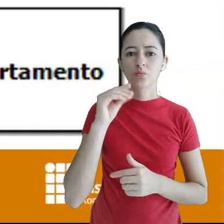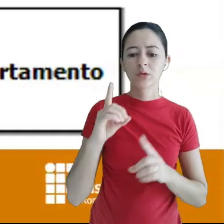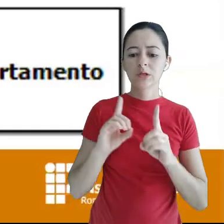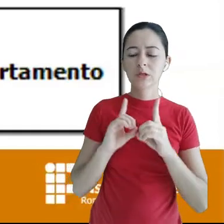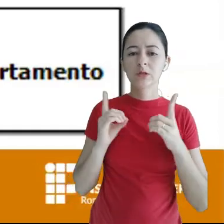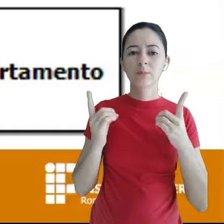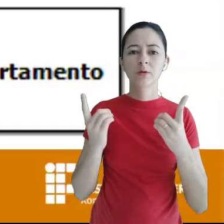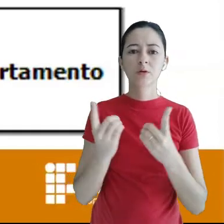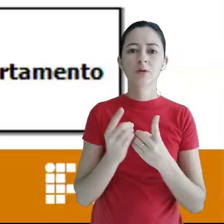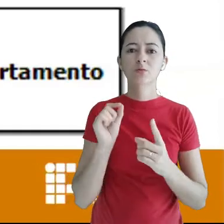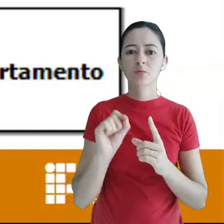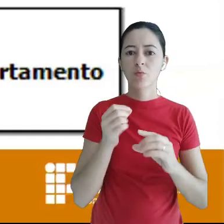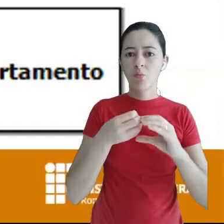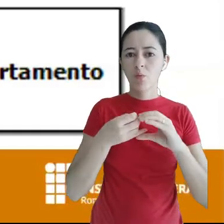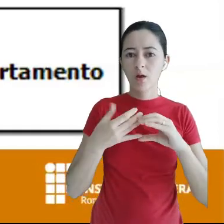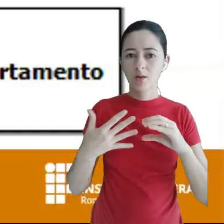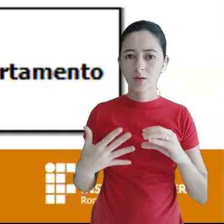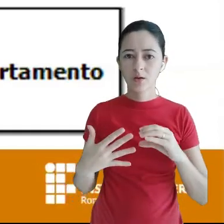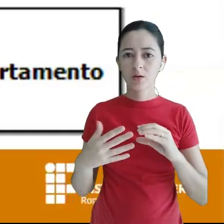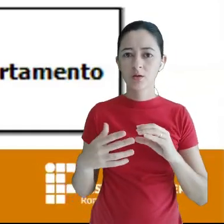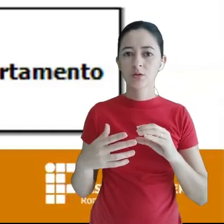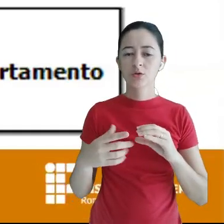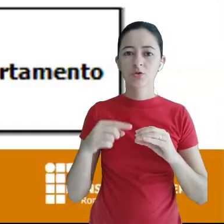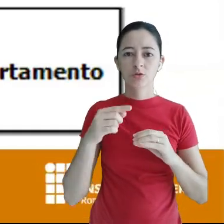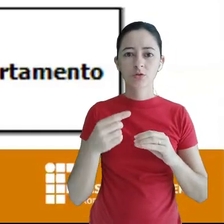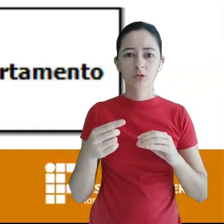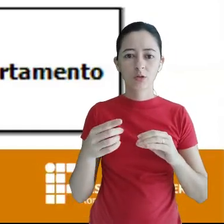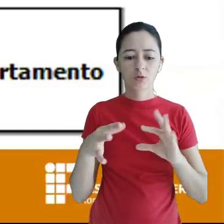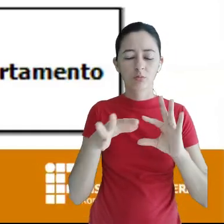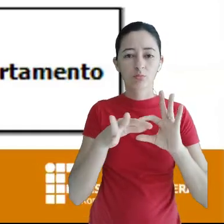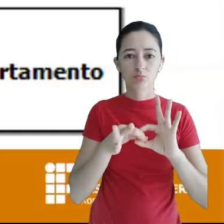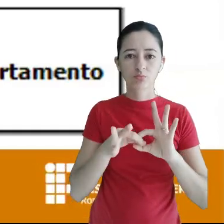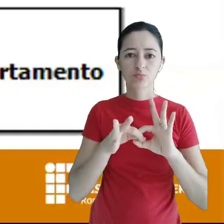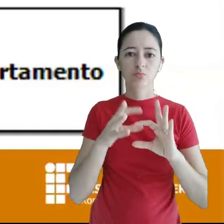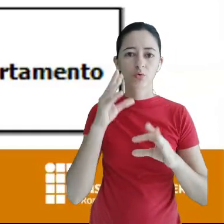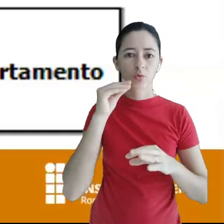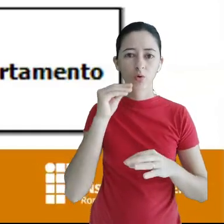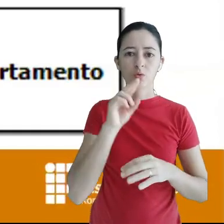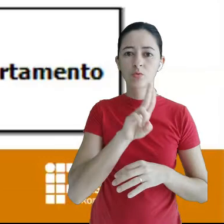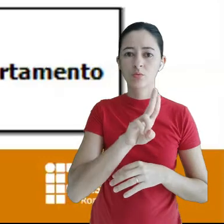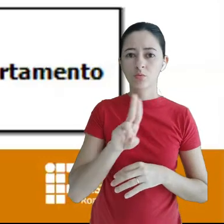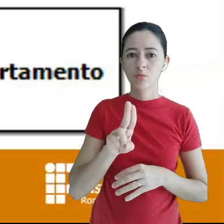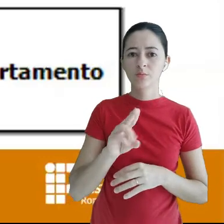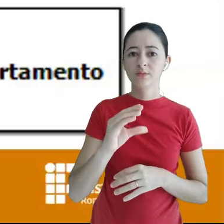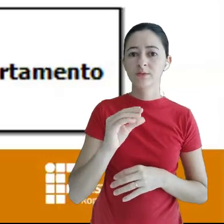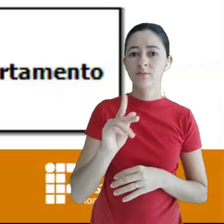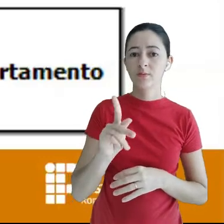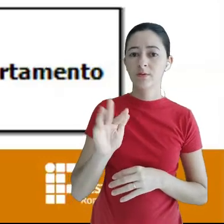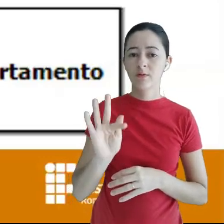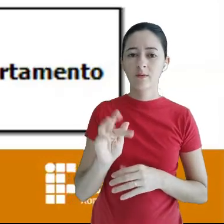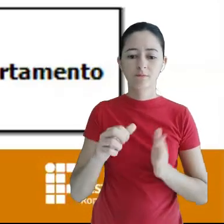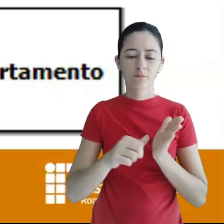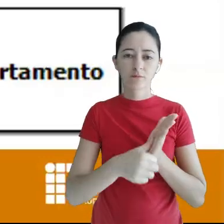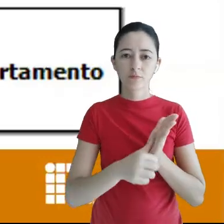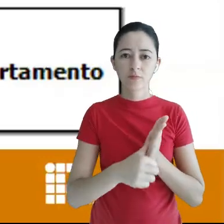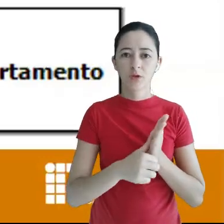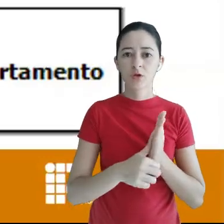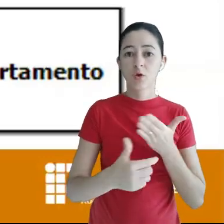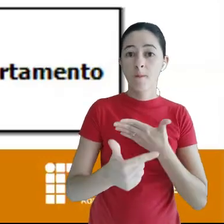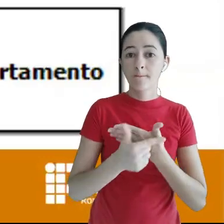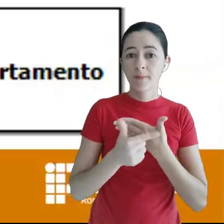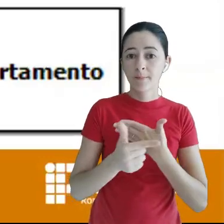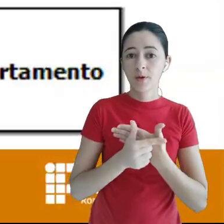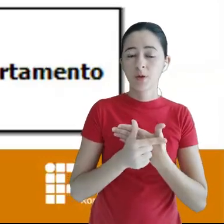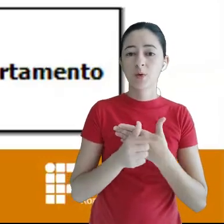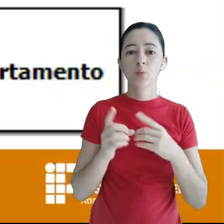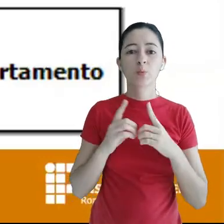departamento, é uma característica do funcionário. O funcionário vai ter nome, CPF, RG, função e